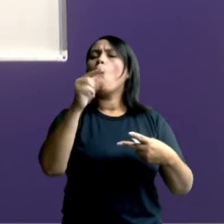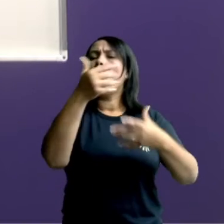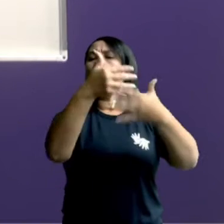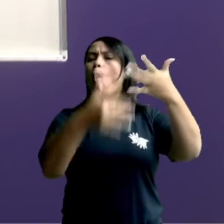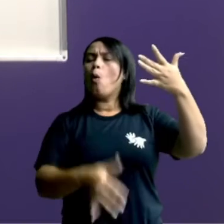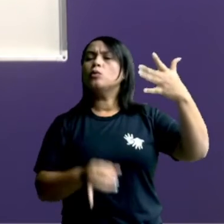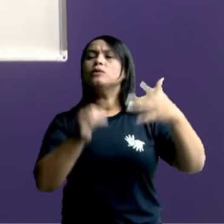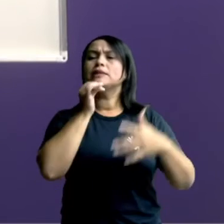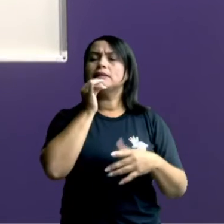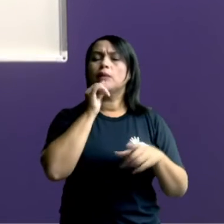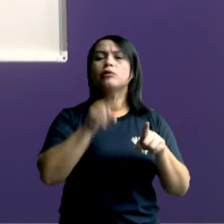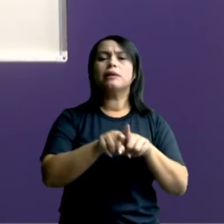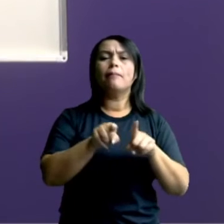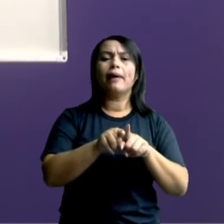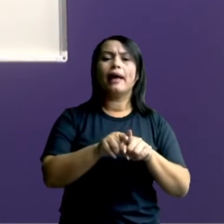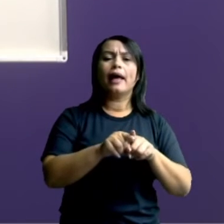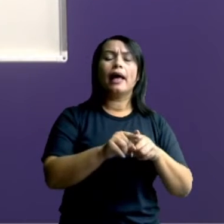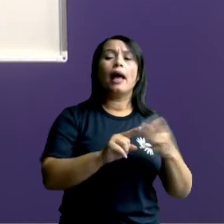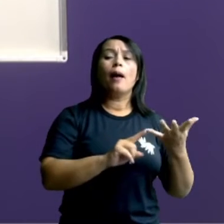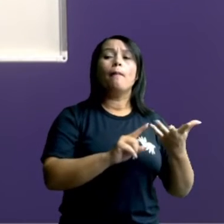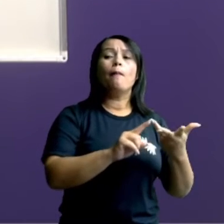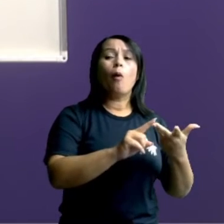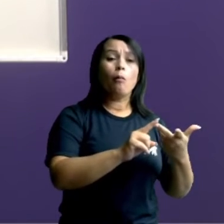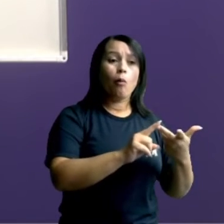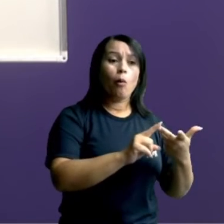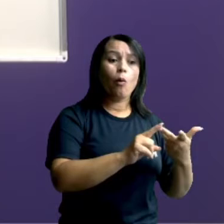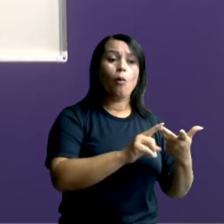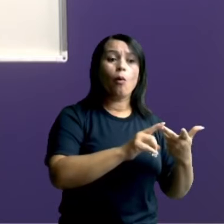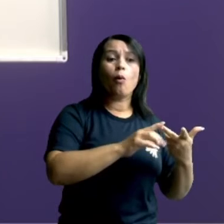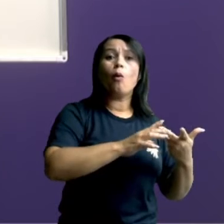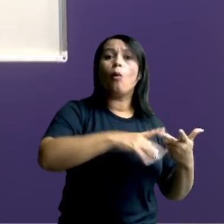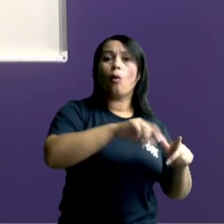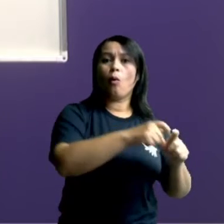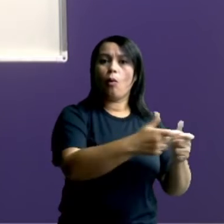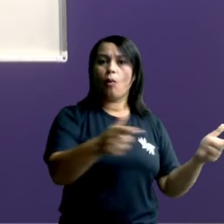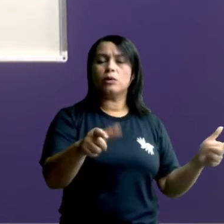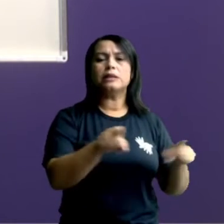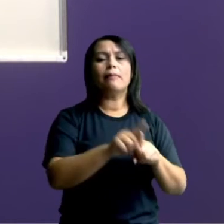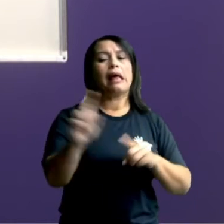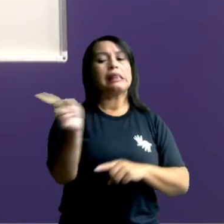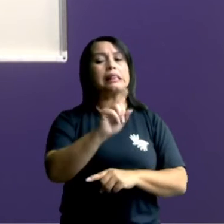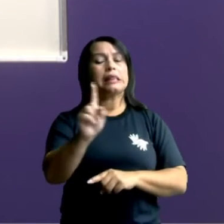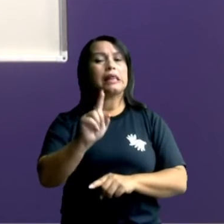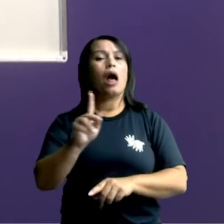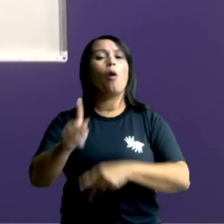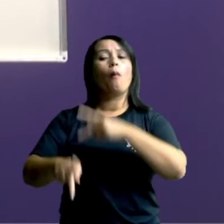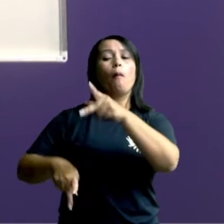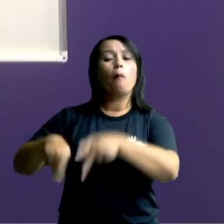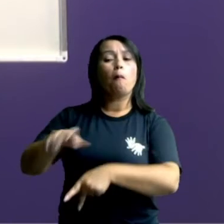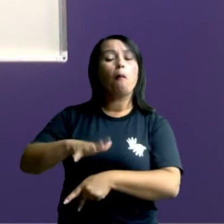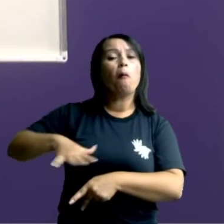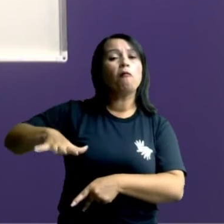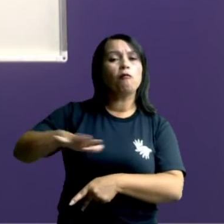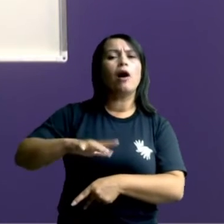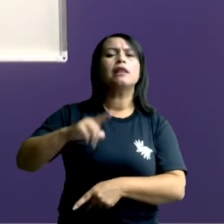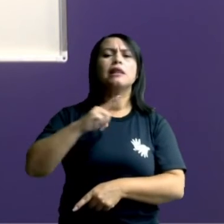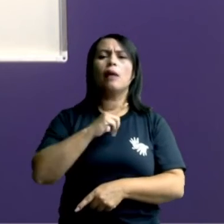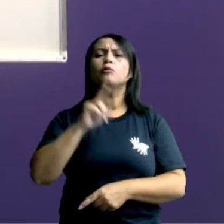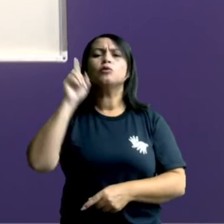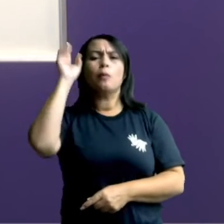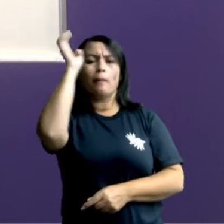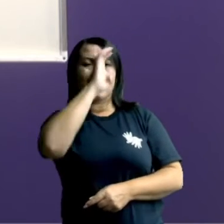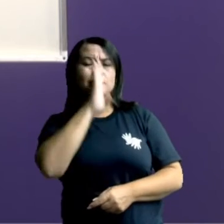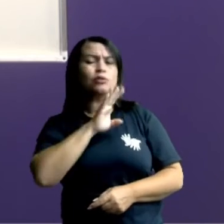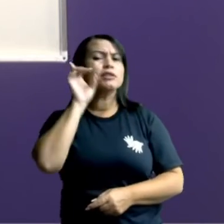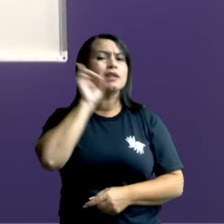ali. Populoso e não povoado, lá também a gente tem Brasil, Estados Unidos e a gente tinha a Rússia,